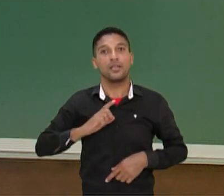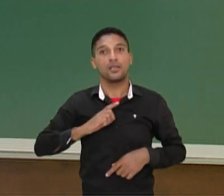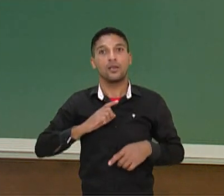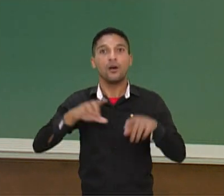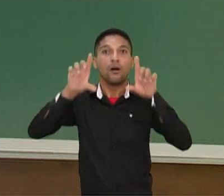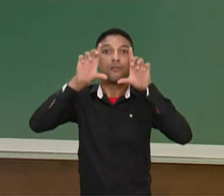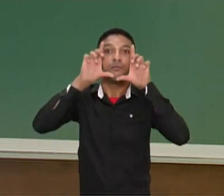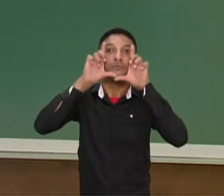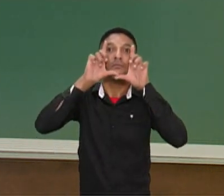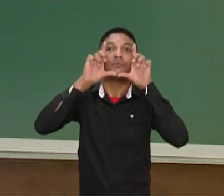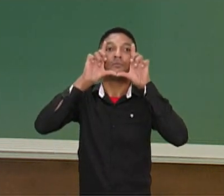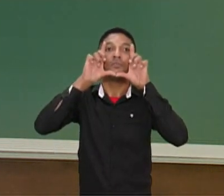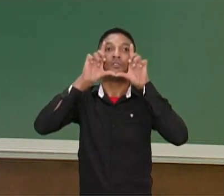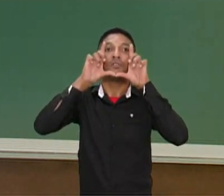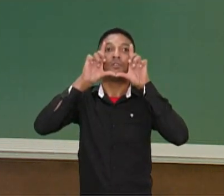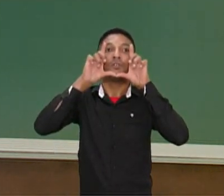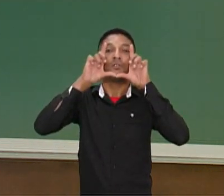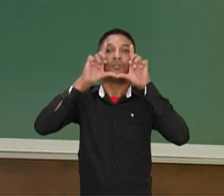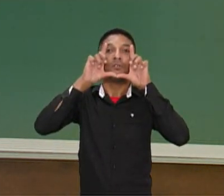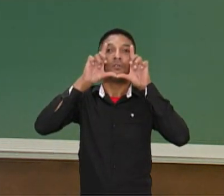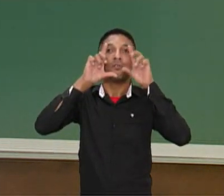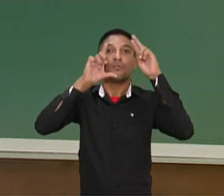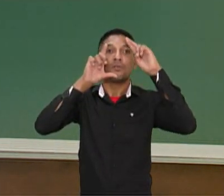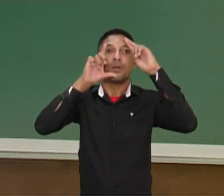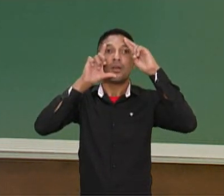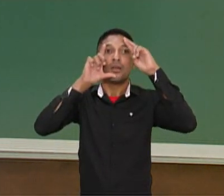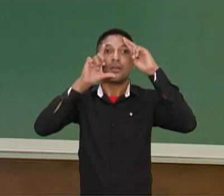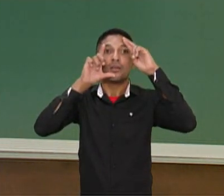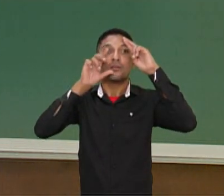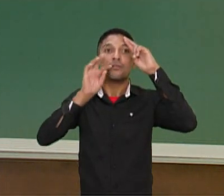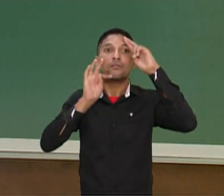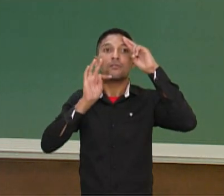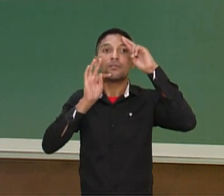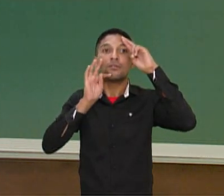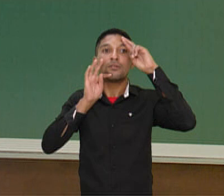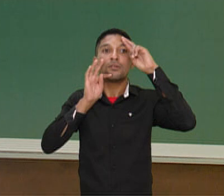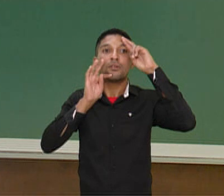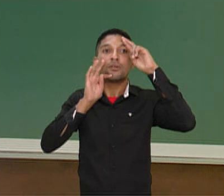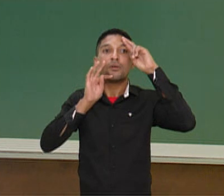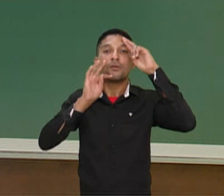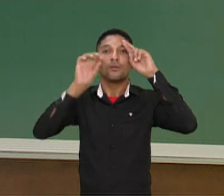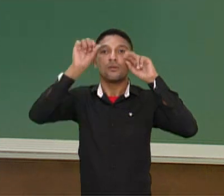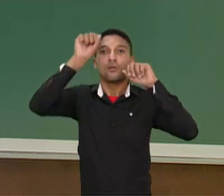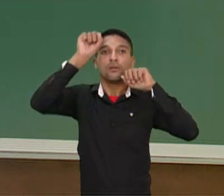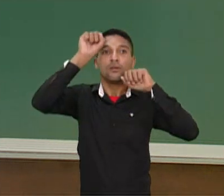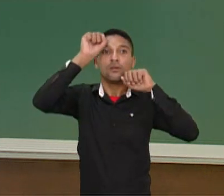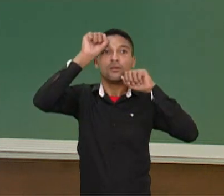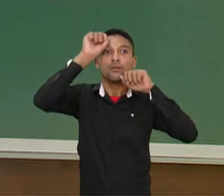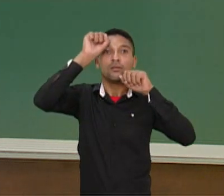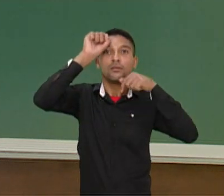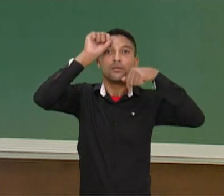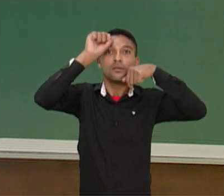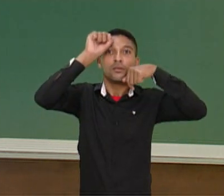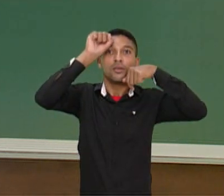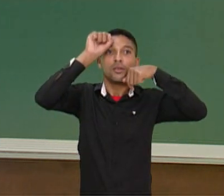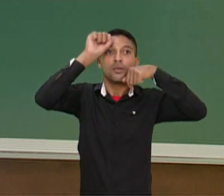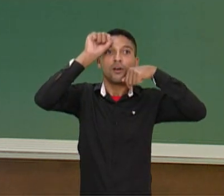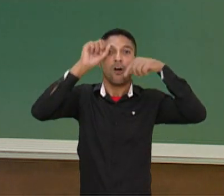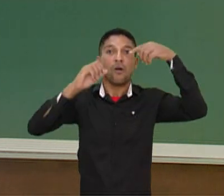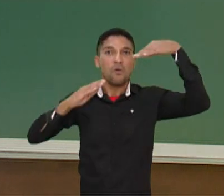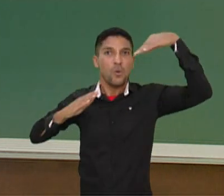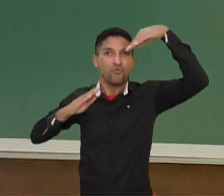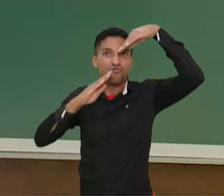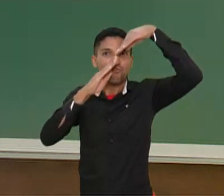estão próximos, tá? Dois vértices não consecutivos de um polígono, ok? Então, nós vamos ligar um vértice ao